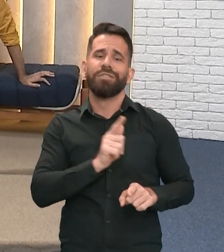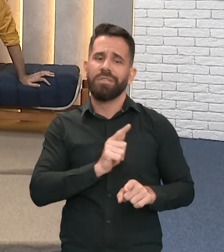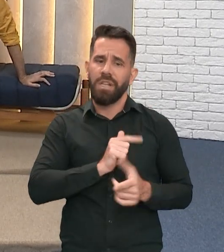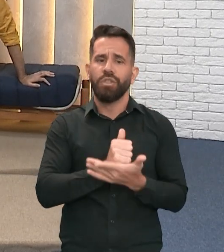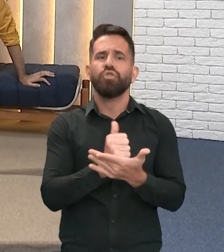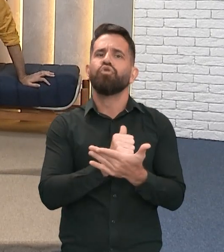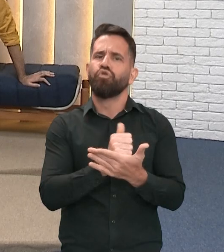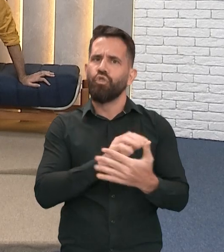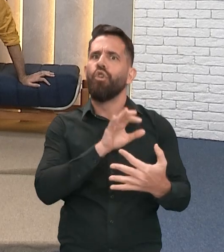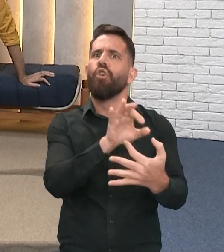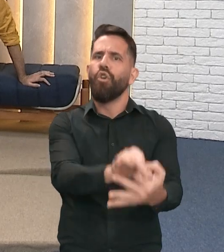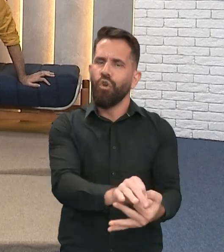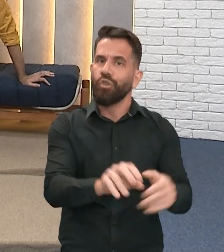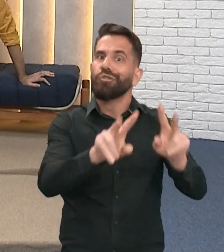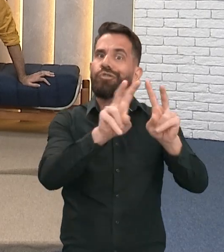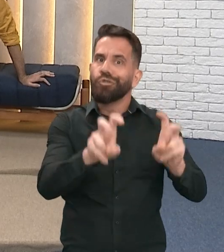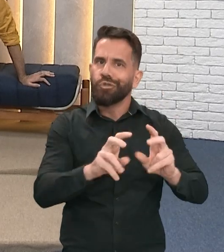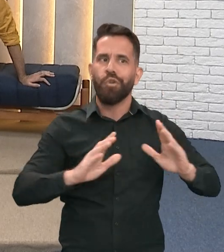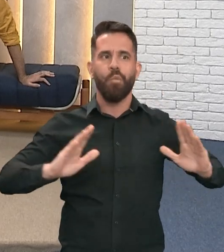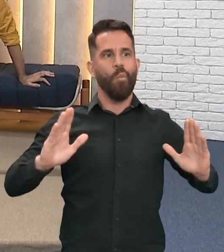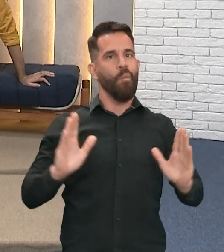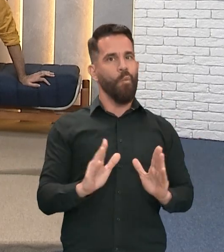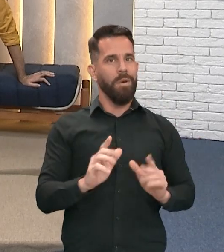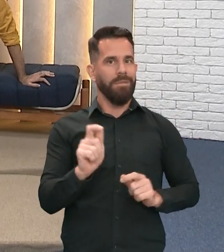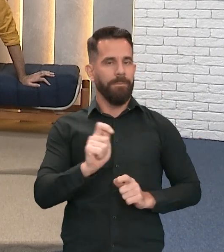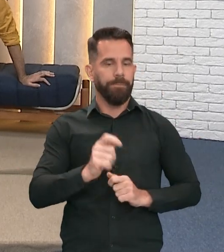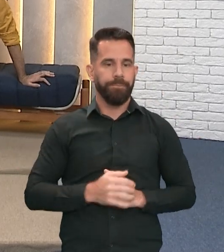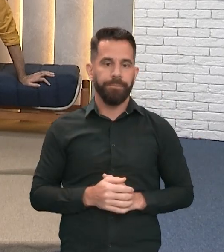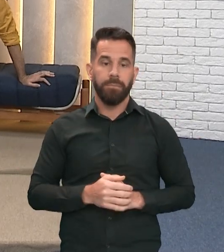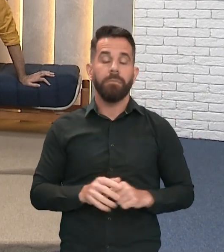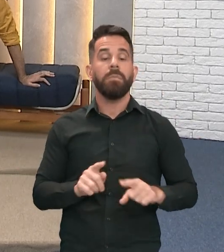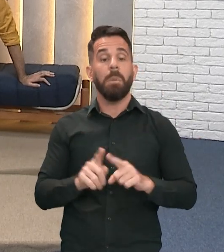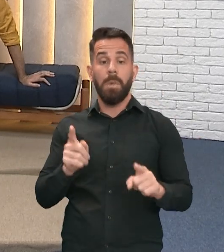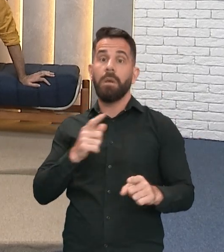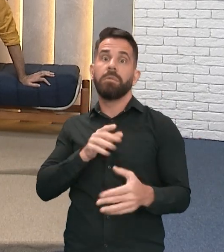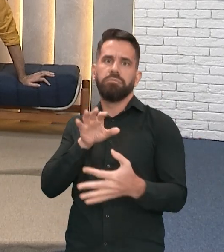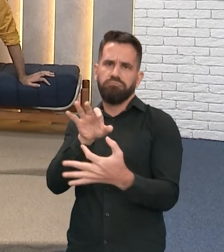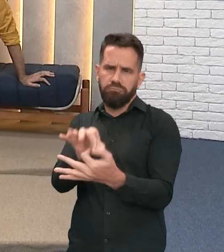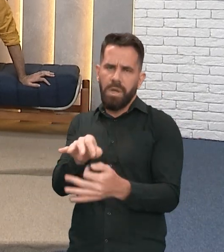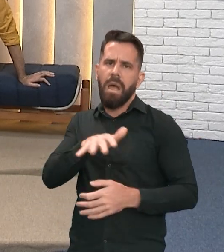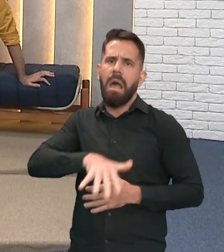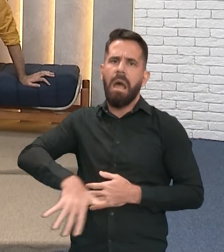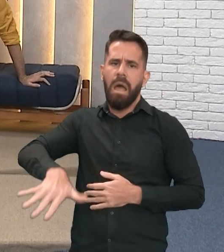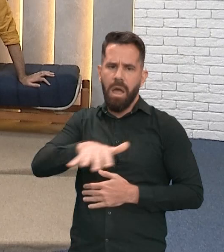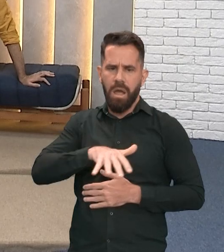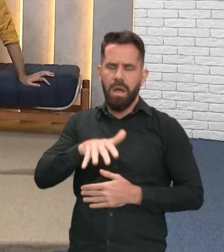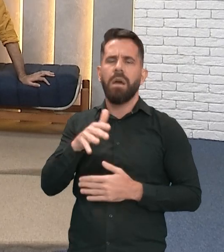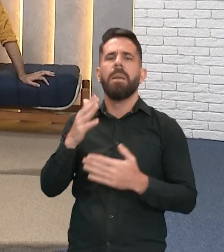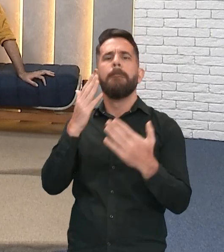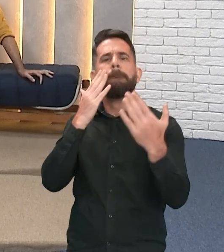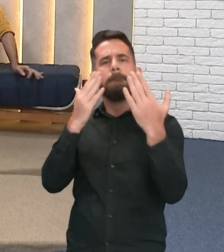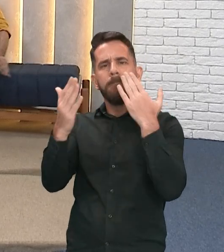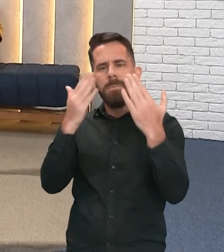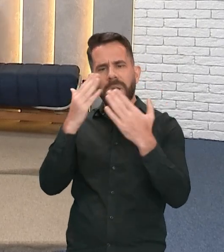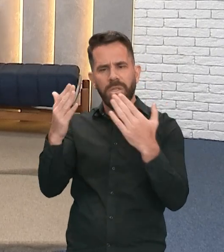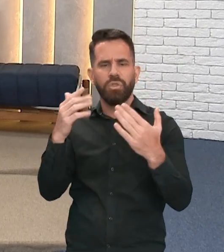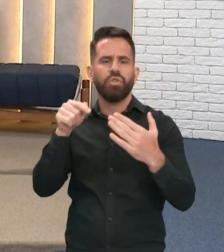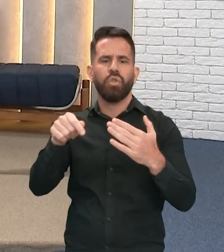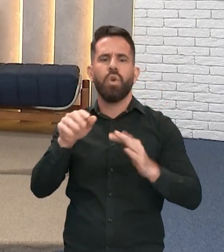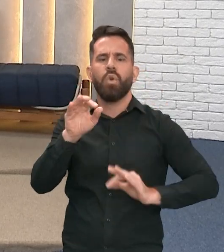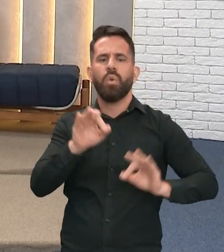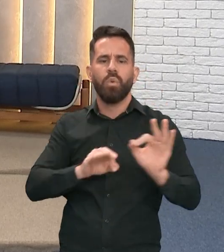para isso. Tanto é que na minha área atual, eu sou psicólogo organizacional, eu trabalho numa consultoria chamada A3 Consultoria. E